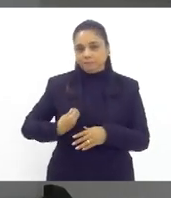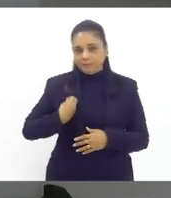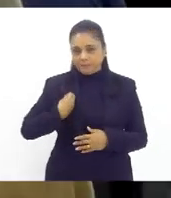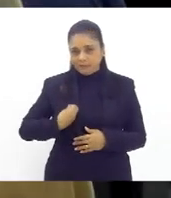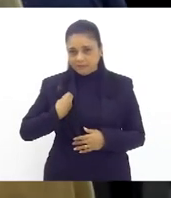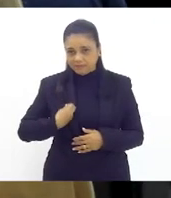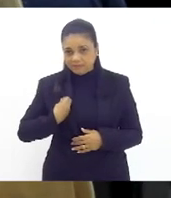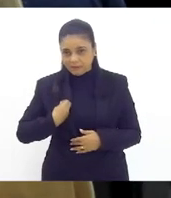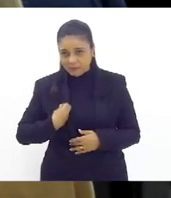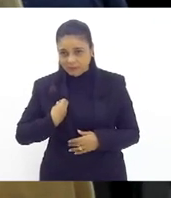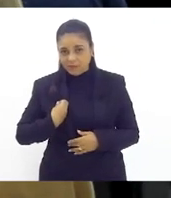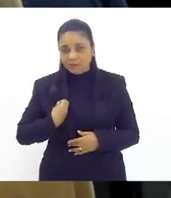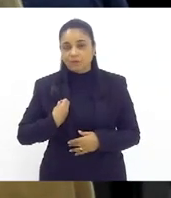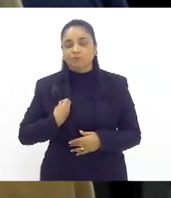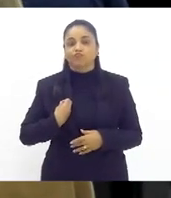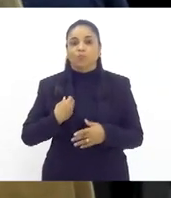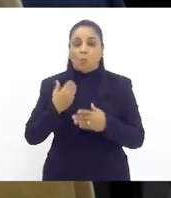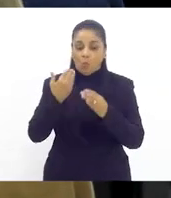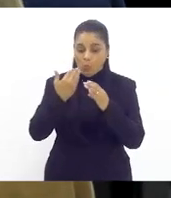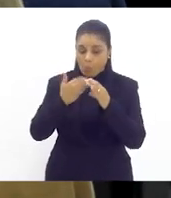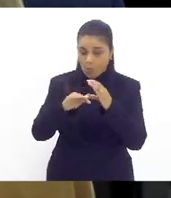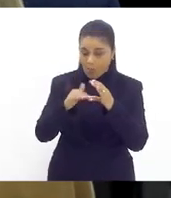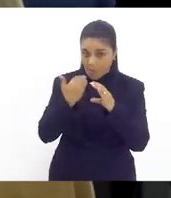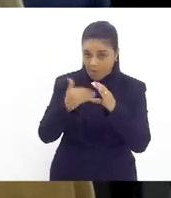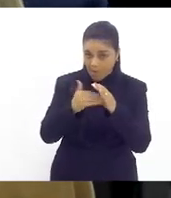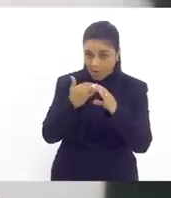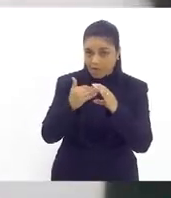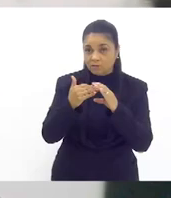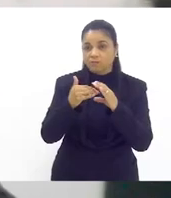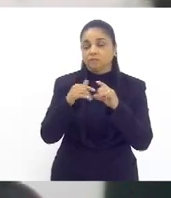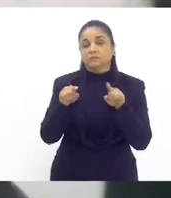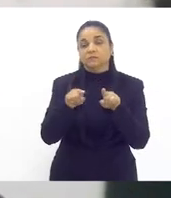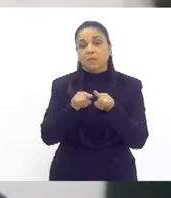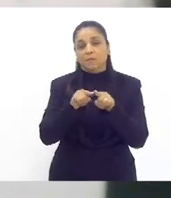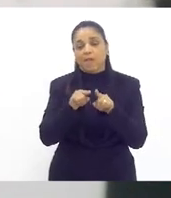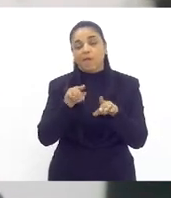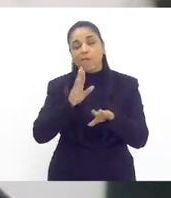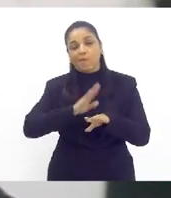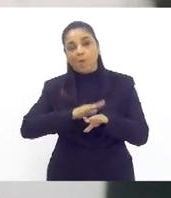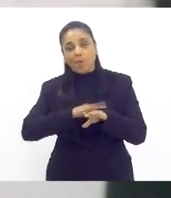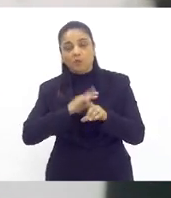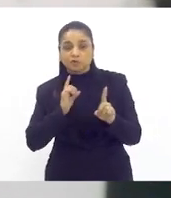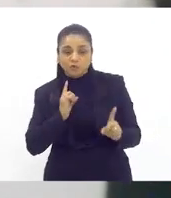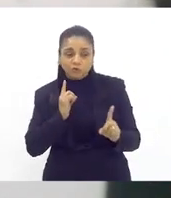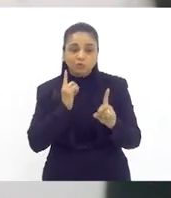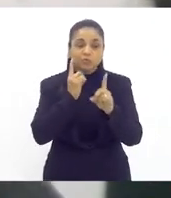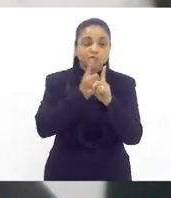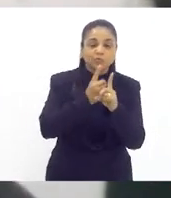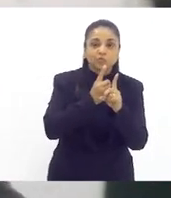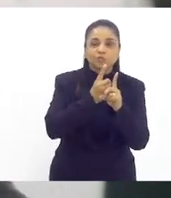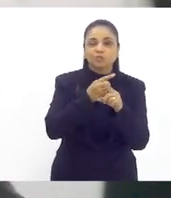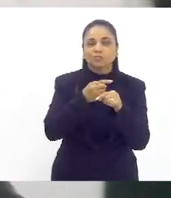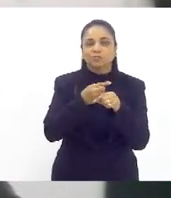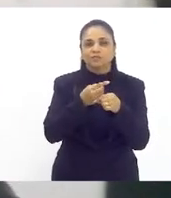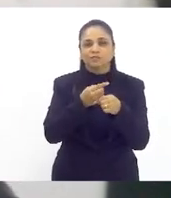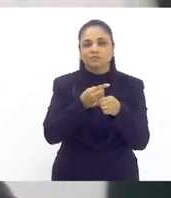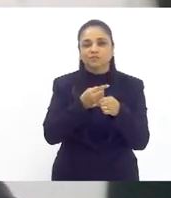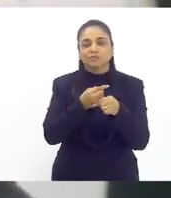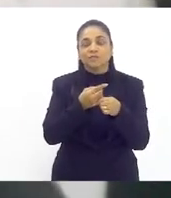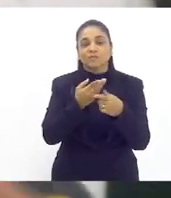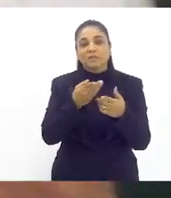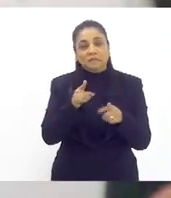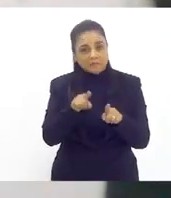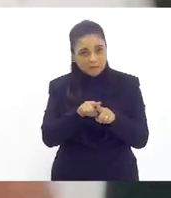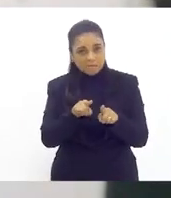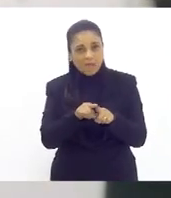além do e-mail tem também esses momentos de encontro em que vocês vão estar lidando provavelmente inclusive talvez